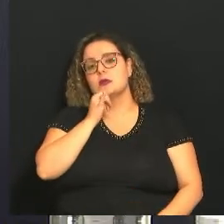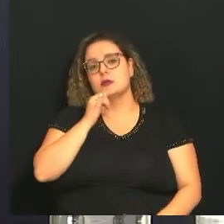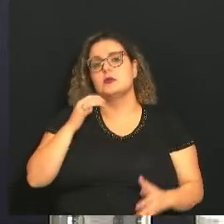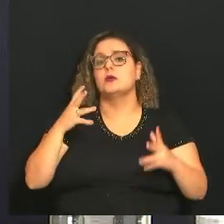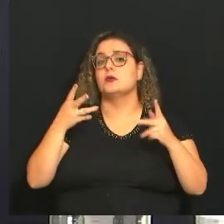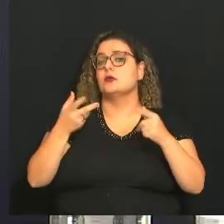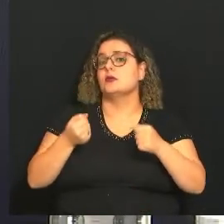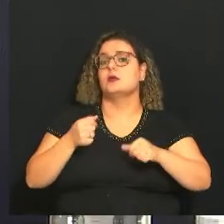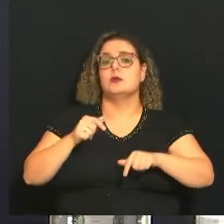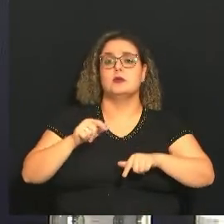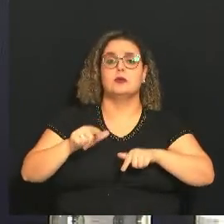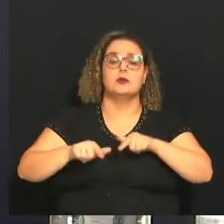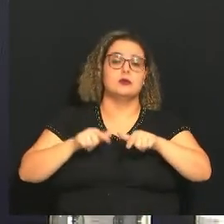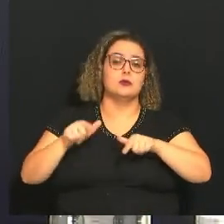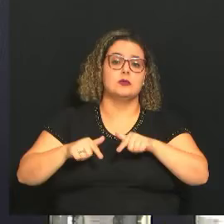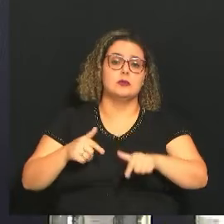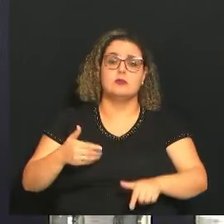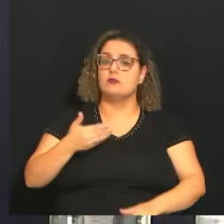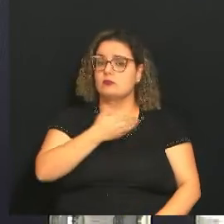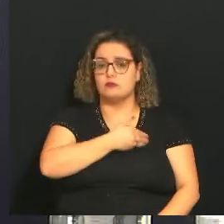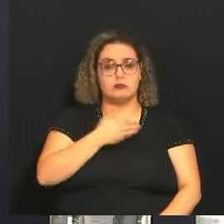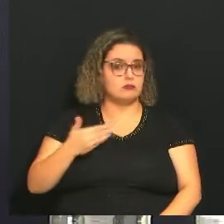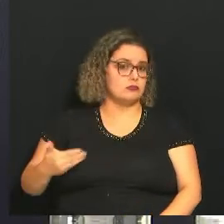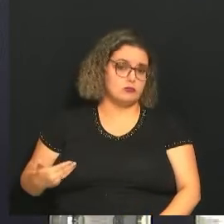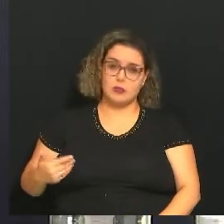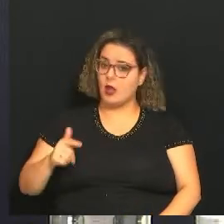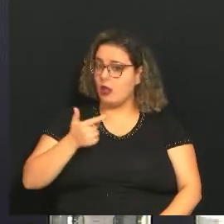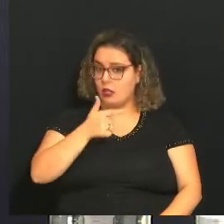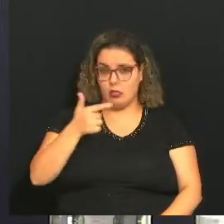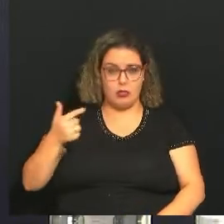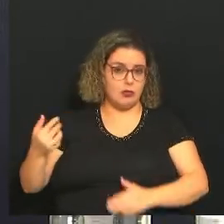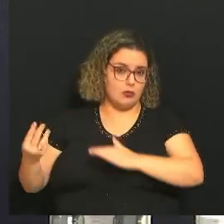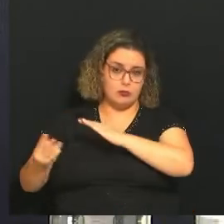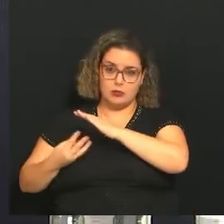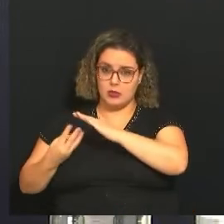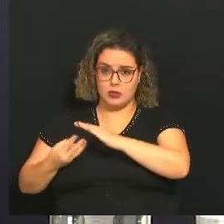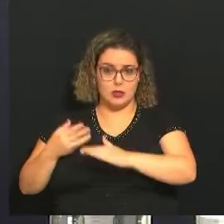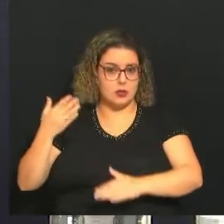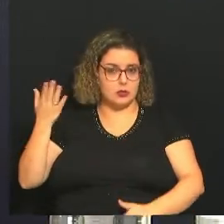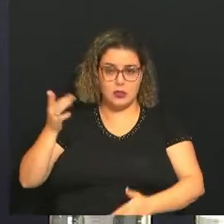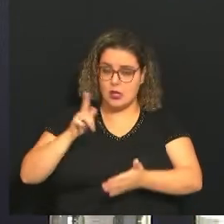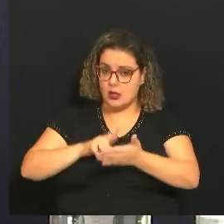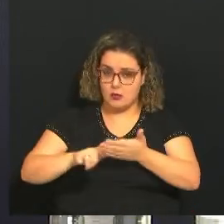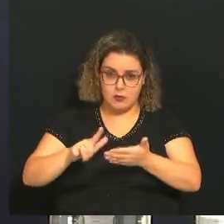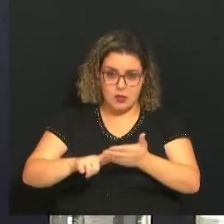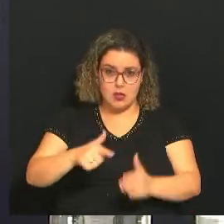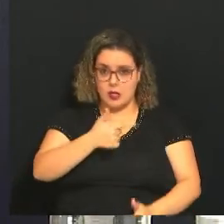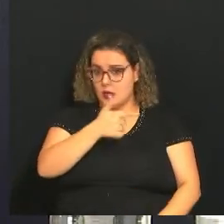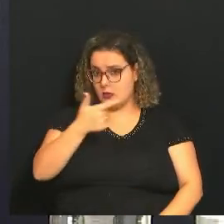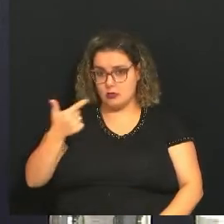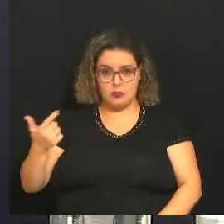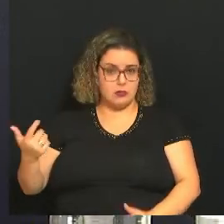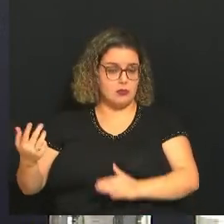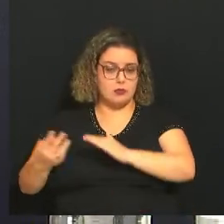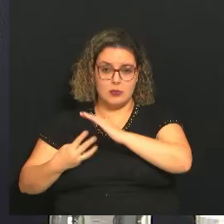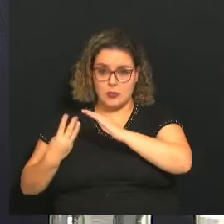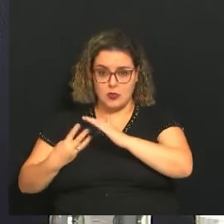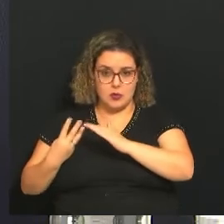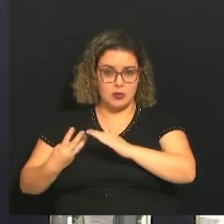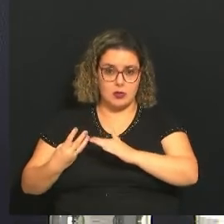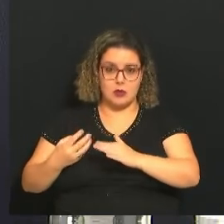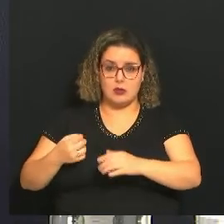profissionais são servidores públicos. Não tem terceirização lá da limpeza. Não tem terceirização lá da